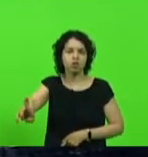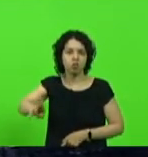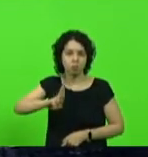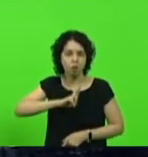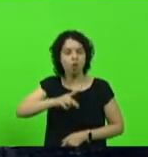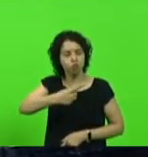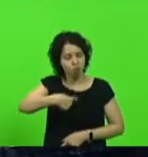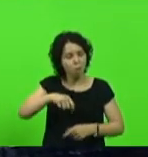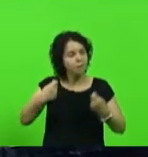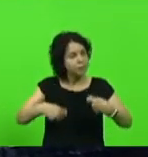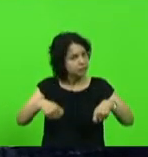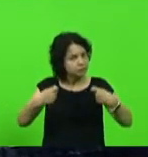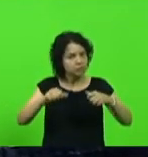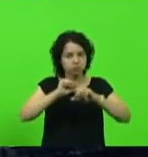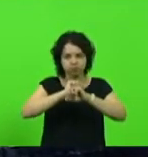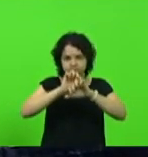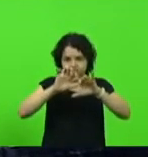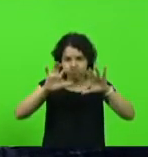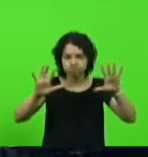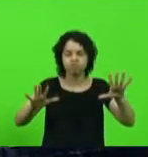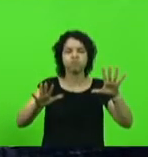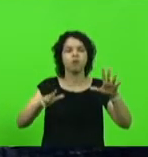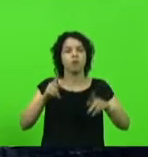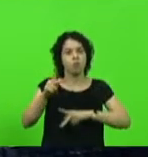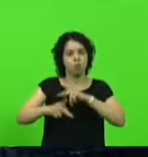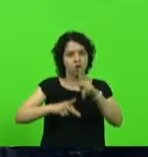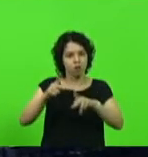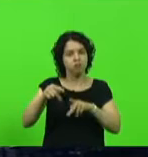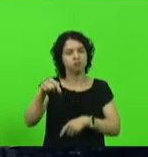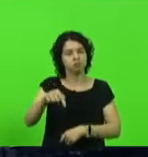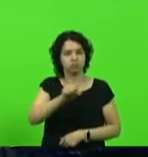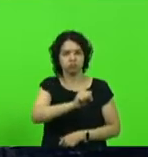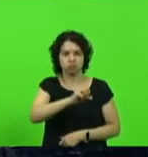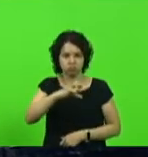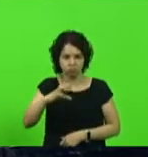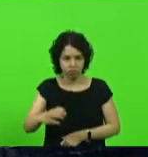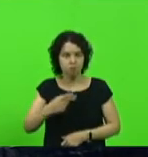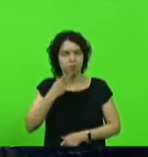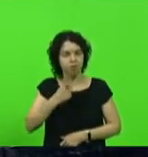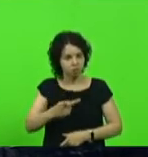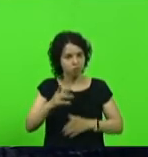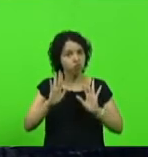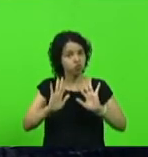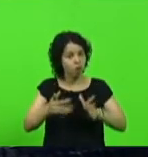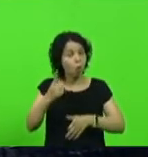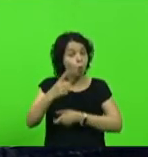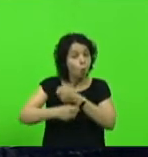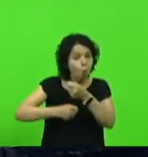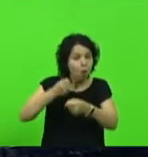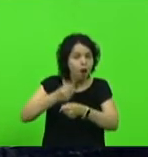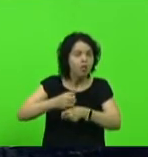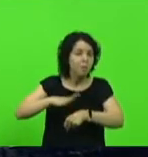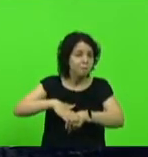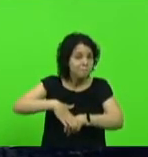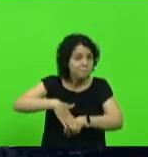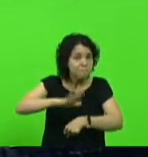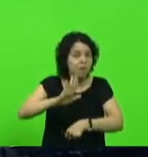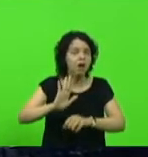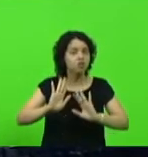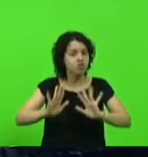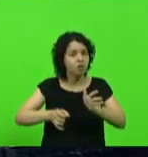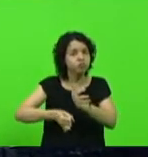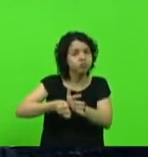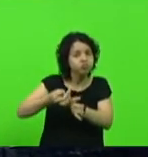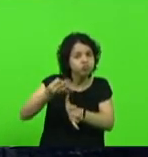precisamos esclarecer este caso para a população de Santa Catarina. Como eu falei, já faz mais de um ano, tivemos já